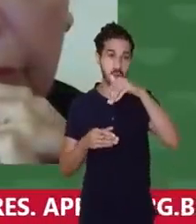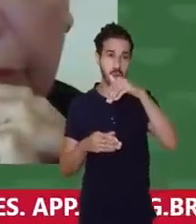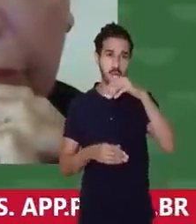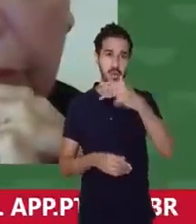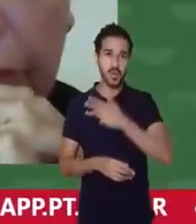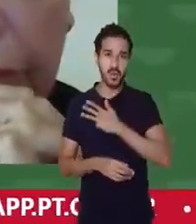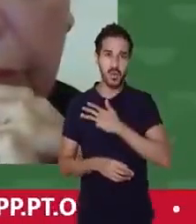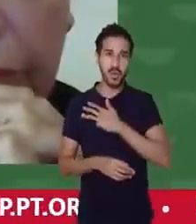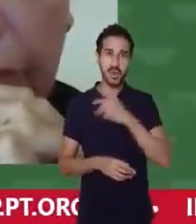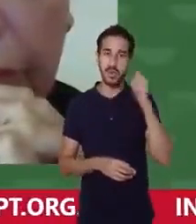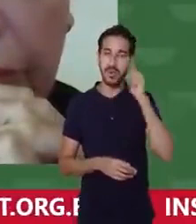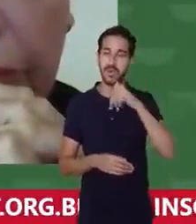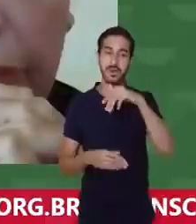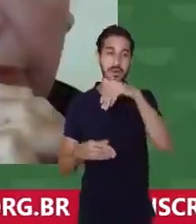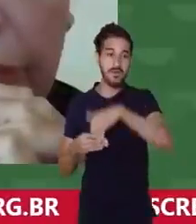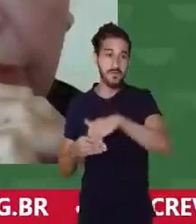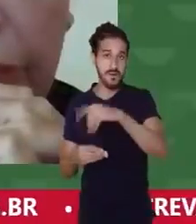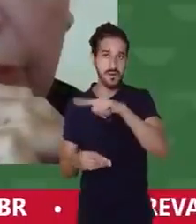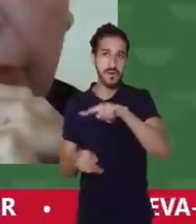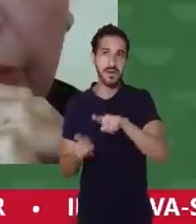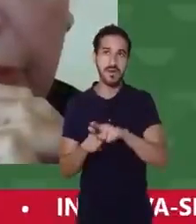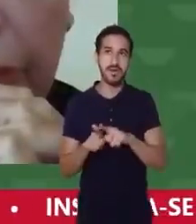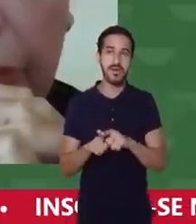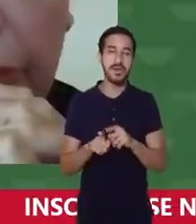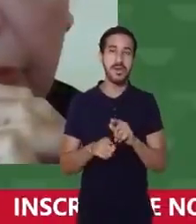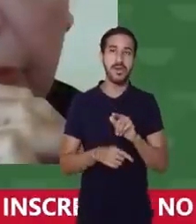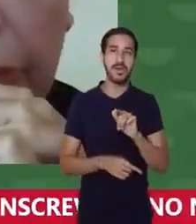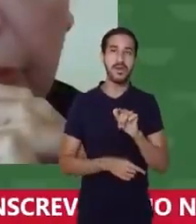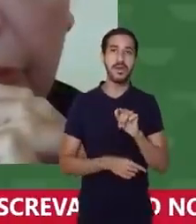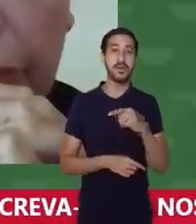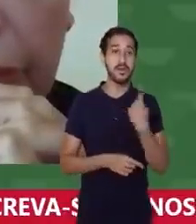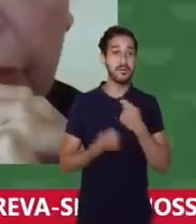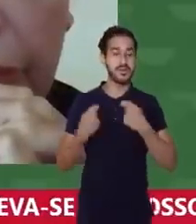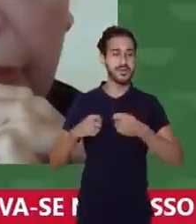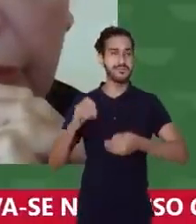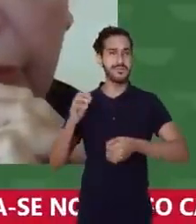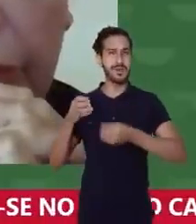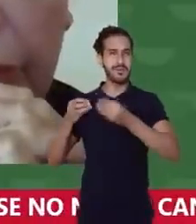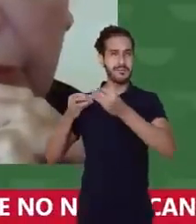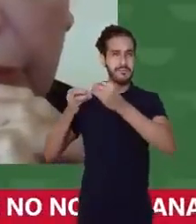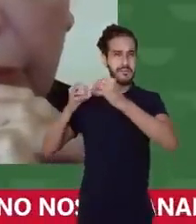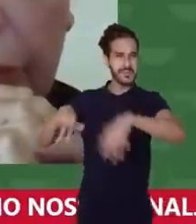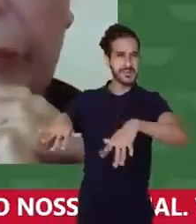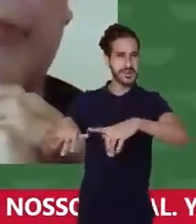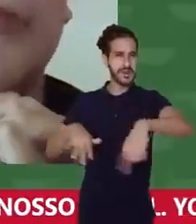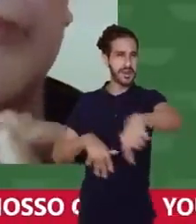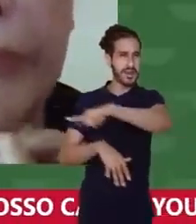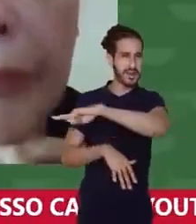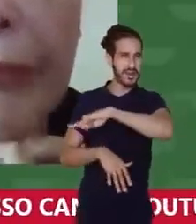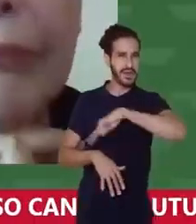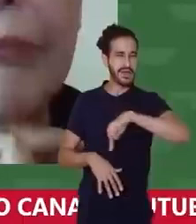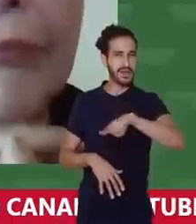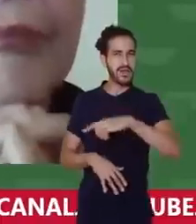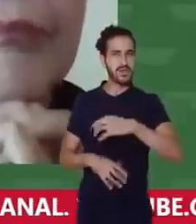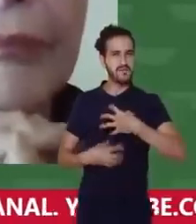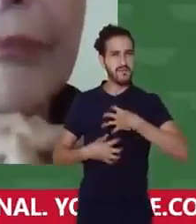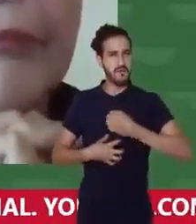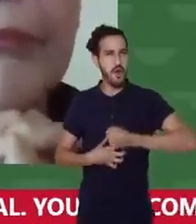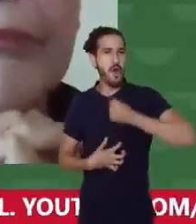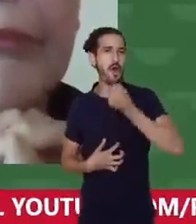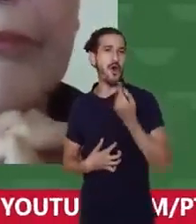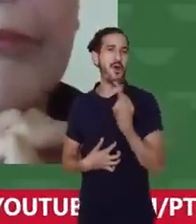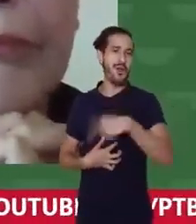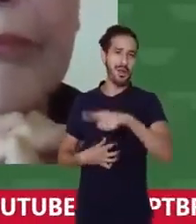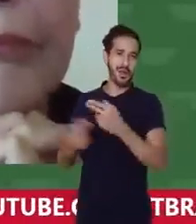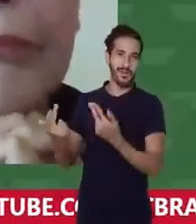ser candidato, e era ainda, como Bonhoeffer dizia, né, precisamos exterminar esta raça, né, de uma forma odiosa, raivosa,